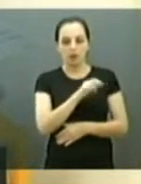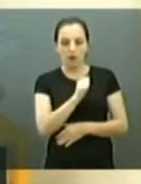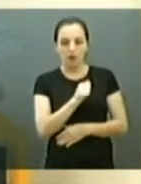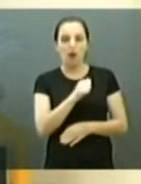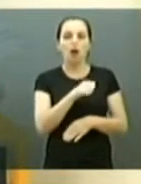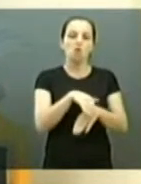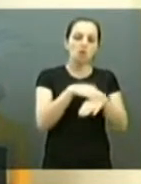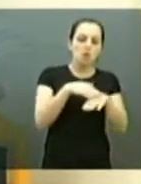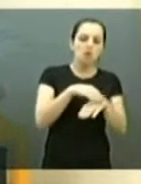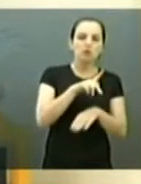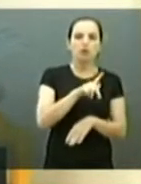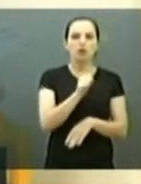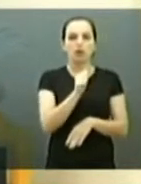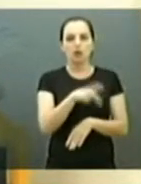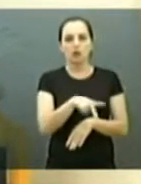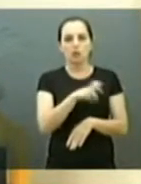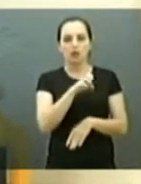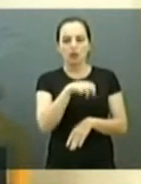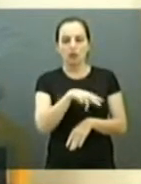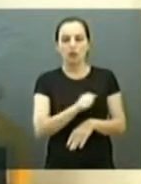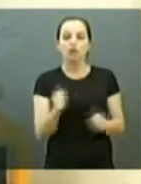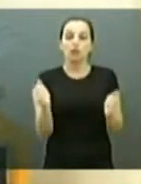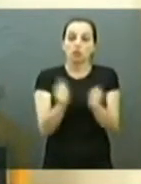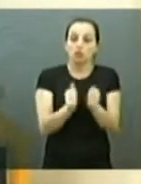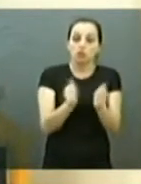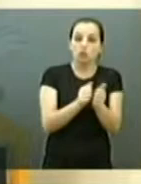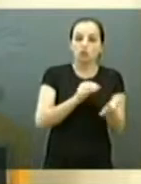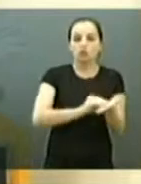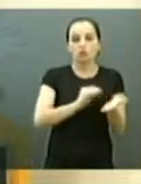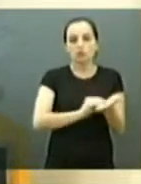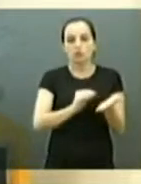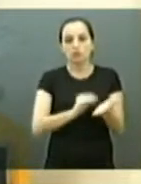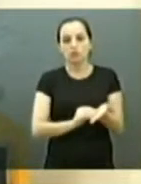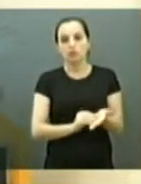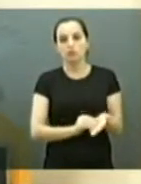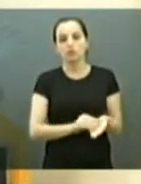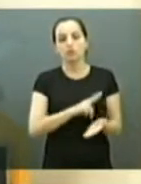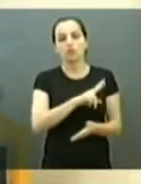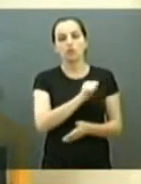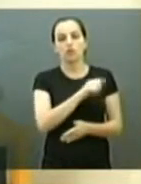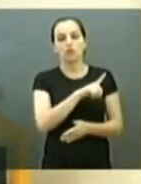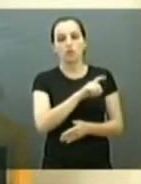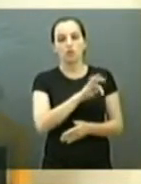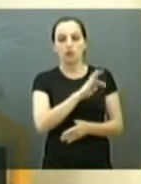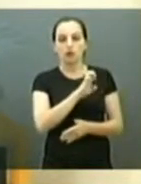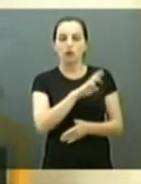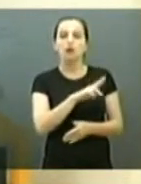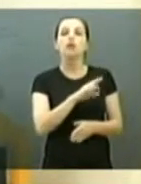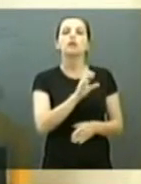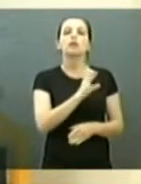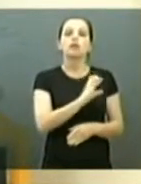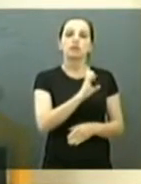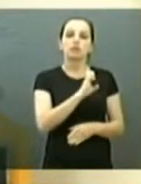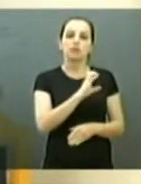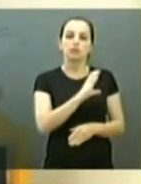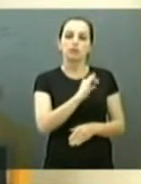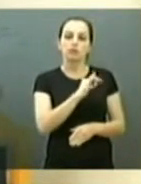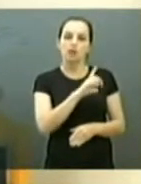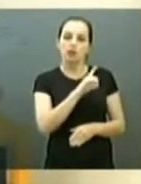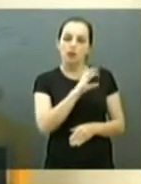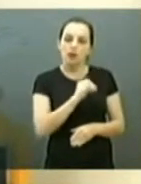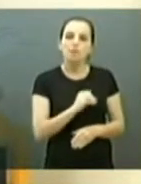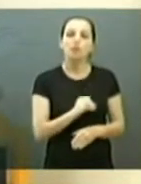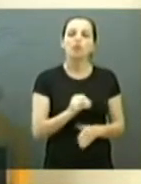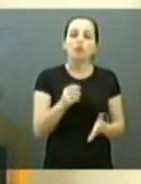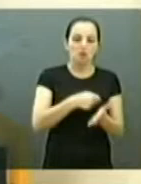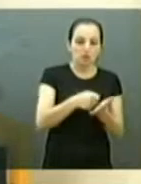Lapena, que juntamente com os assessores Walter Pierre e Maria Cecília, assinaram um documento declarando que a relação de senhora Mara